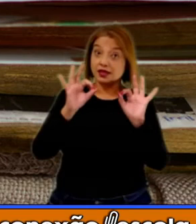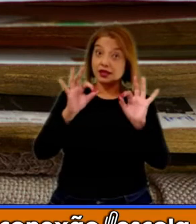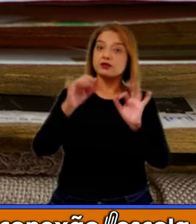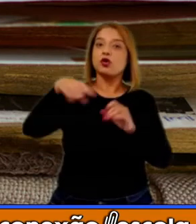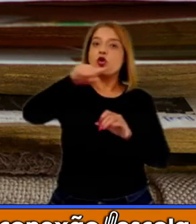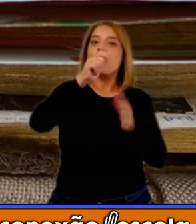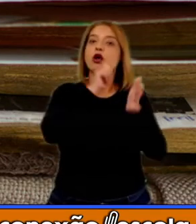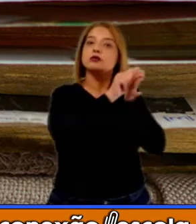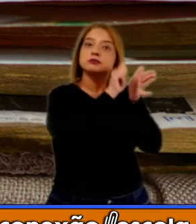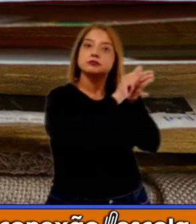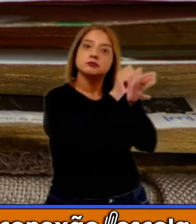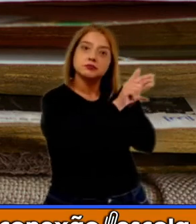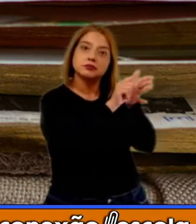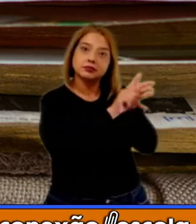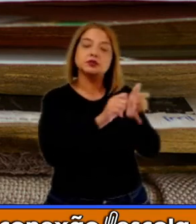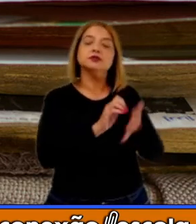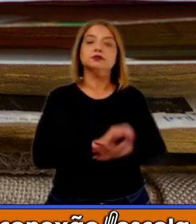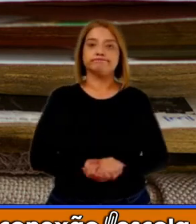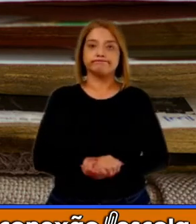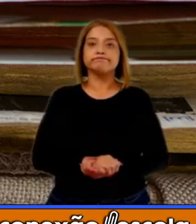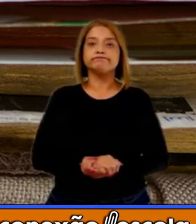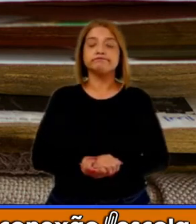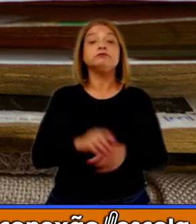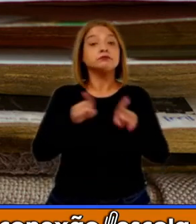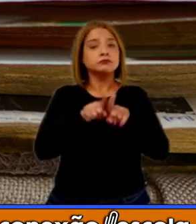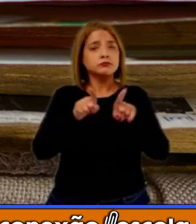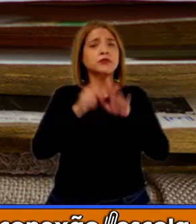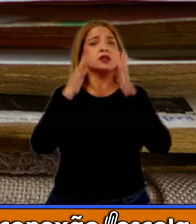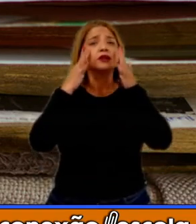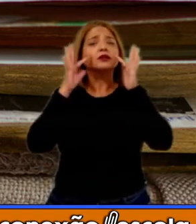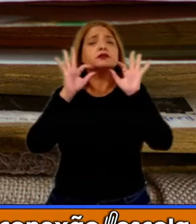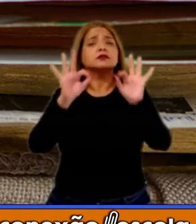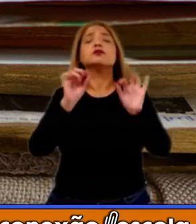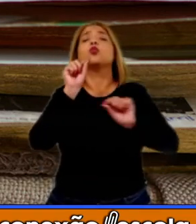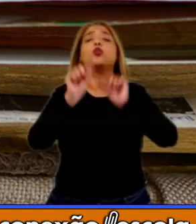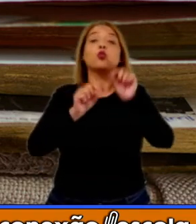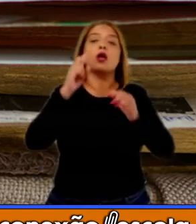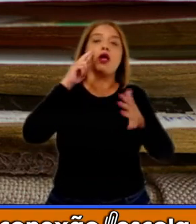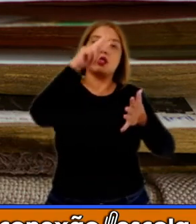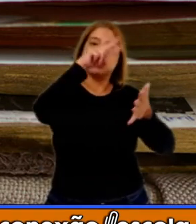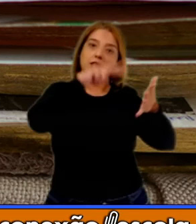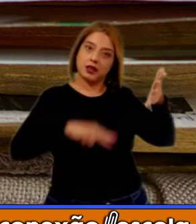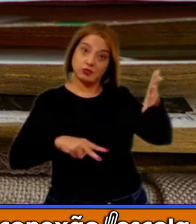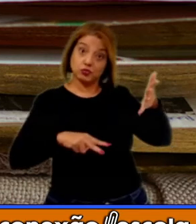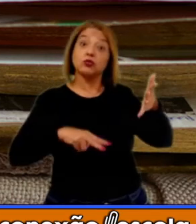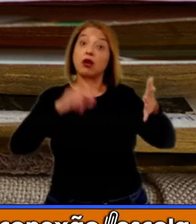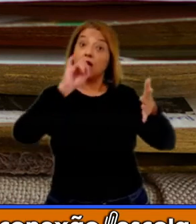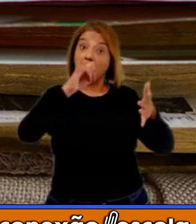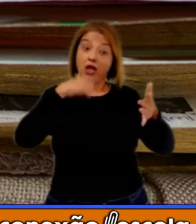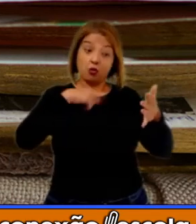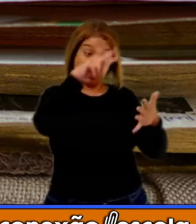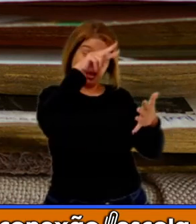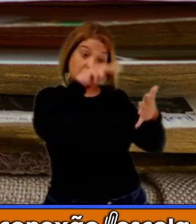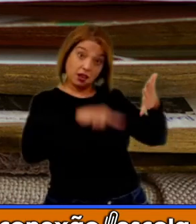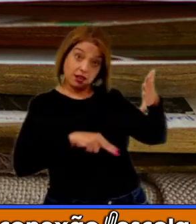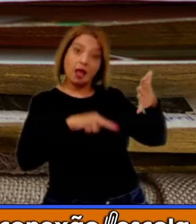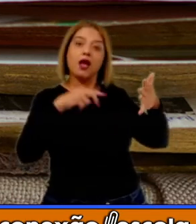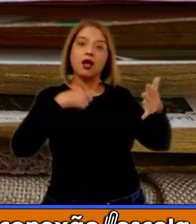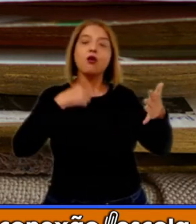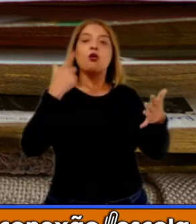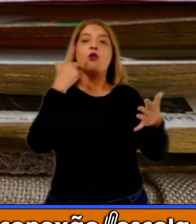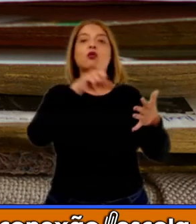nossa escrita e prestarmos muita atenção na leitura, porque é através da leitura que